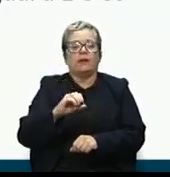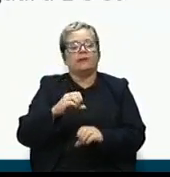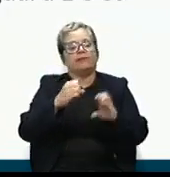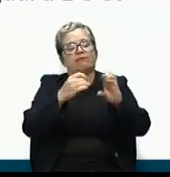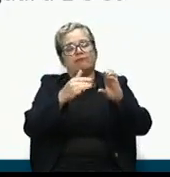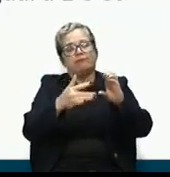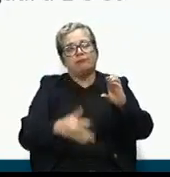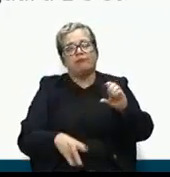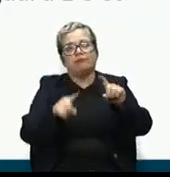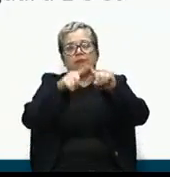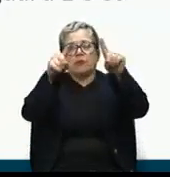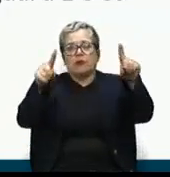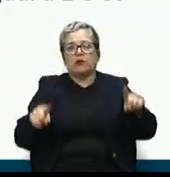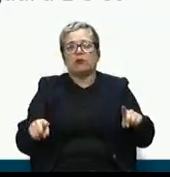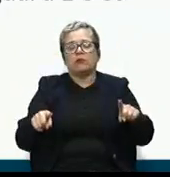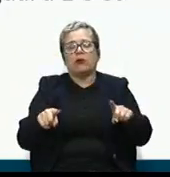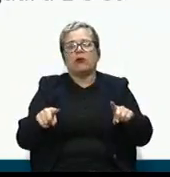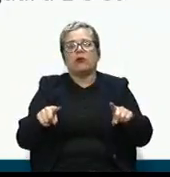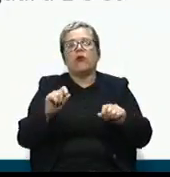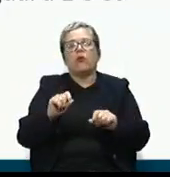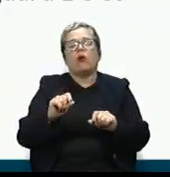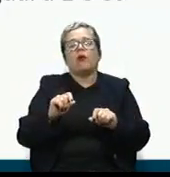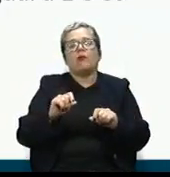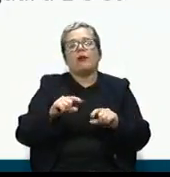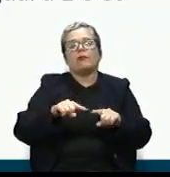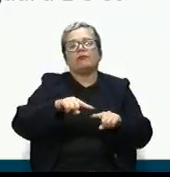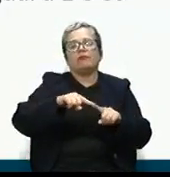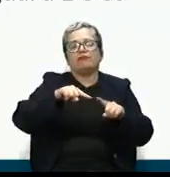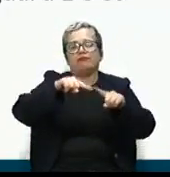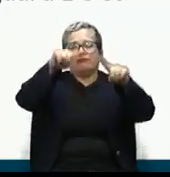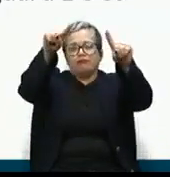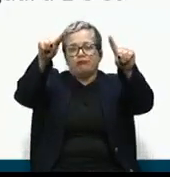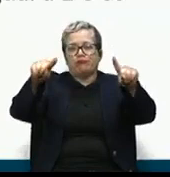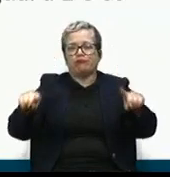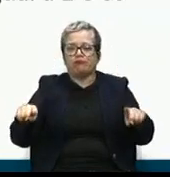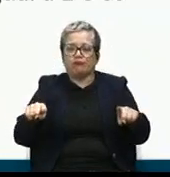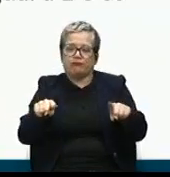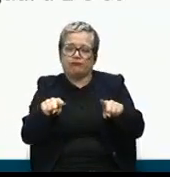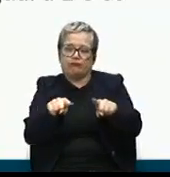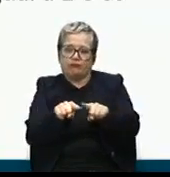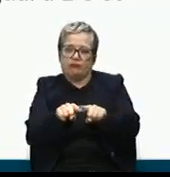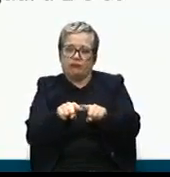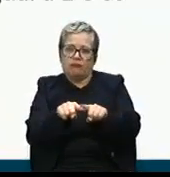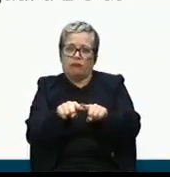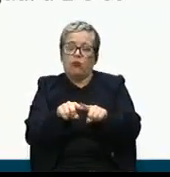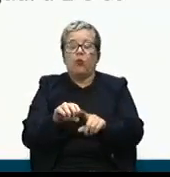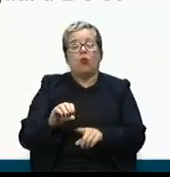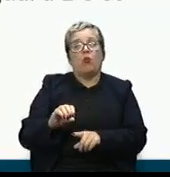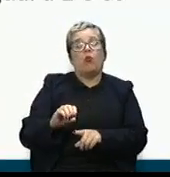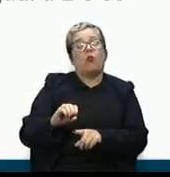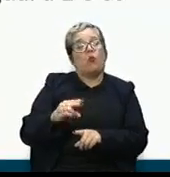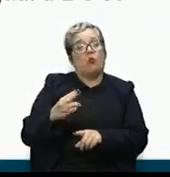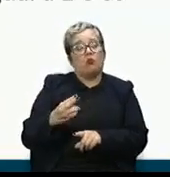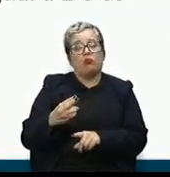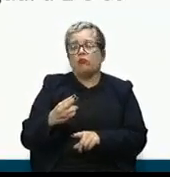caracterizam uma matriz triangular. Se eu tivesse só a parte de cima composta de 0, eu teria uma matriz triangular. Ou